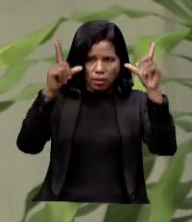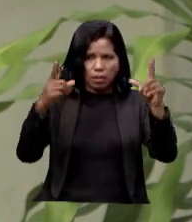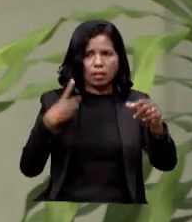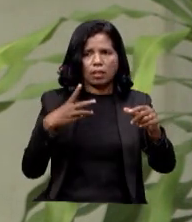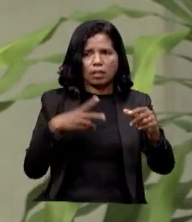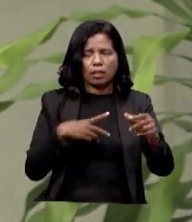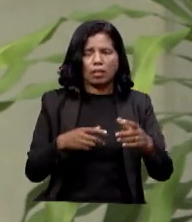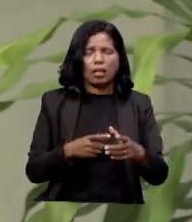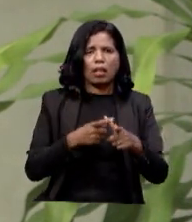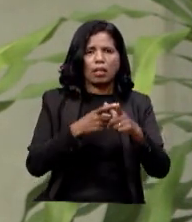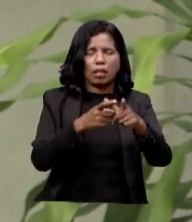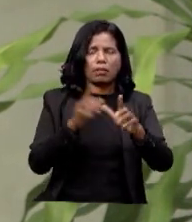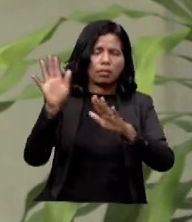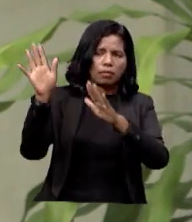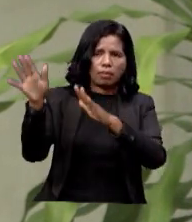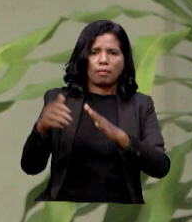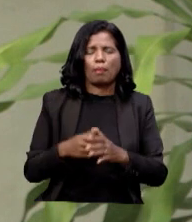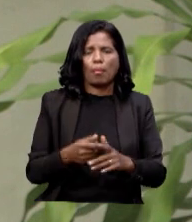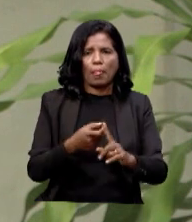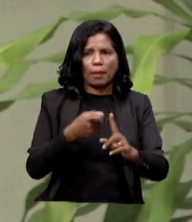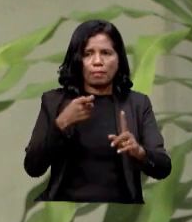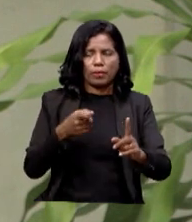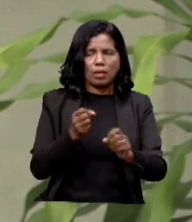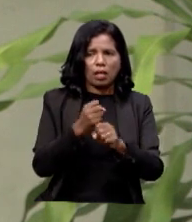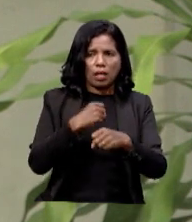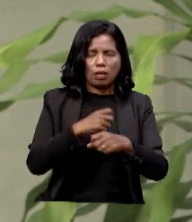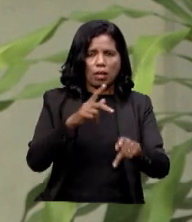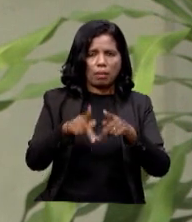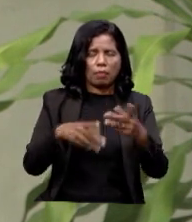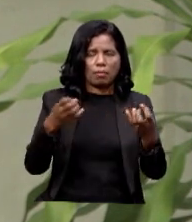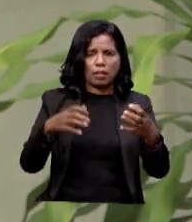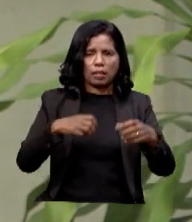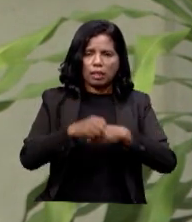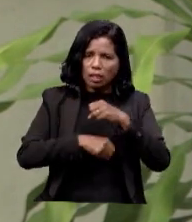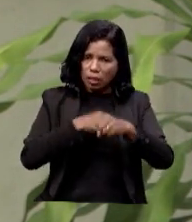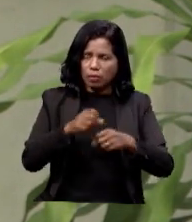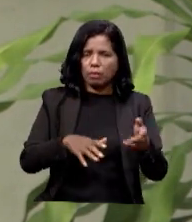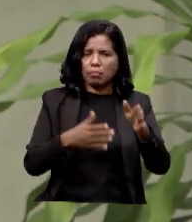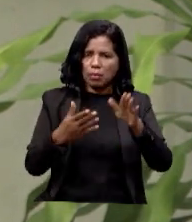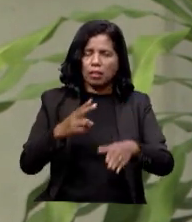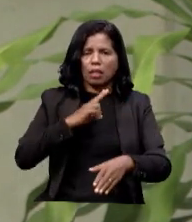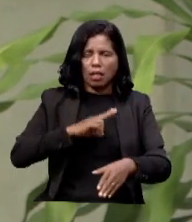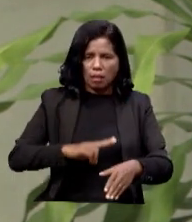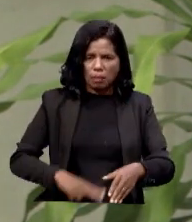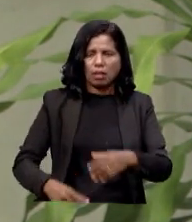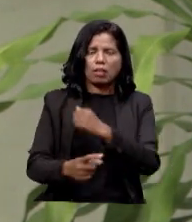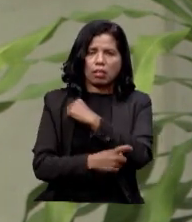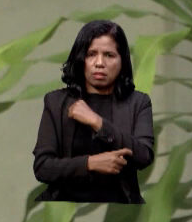povo. Consequência da invasão, mas que resulta em um barco de Deus. Mate, hamlaha, castigo, desterro,